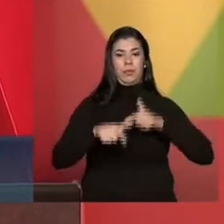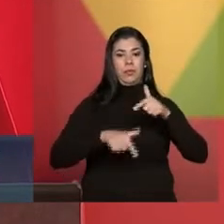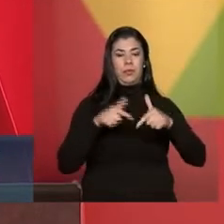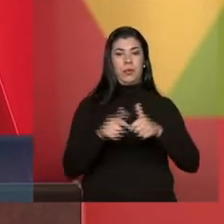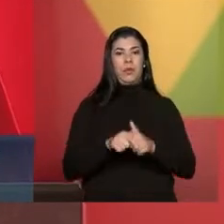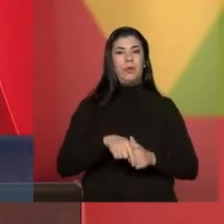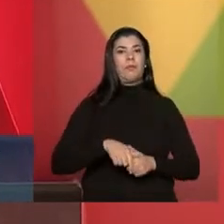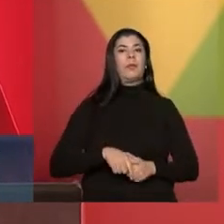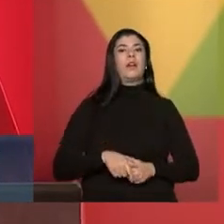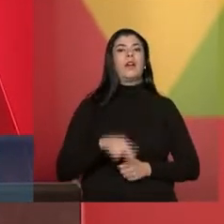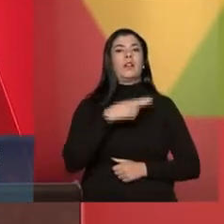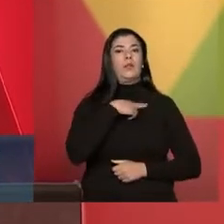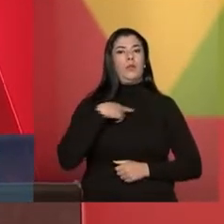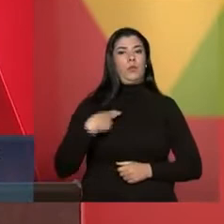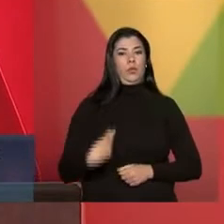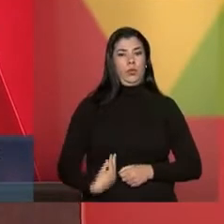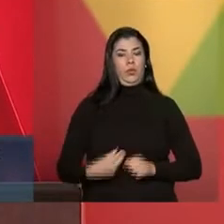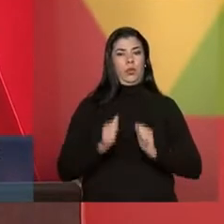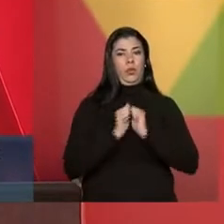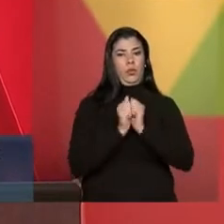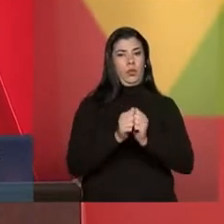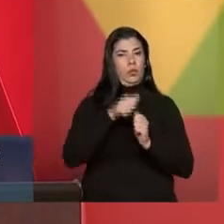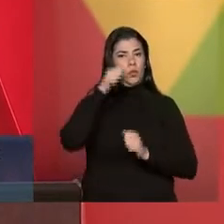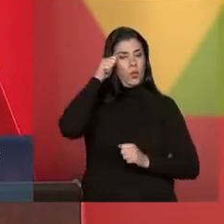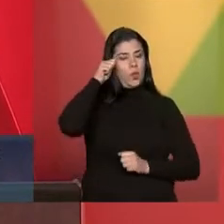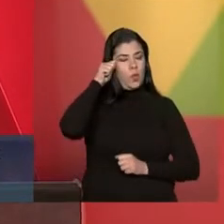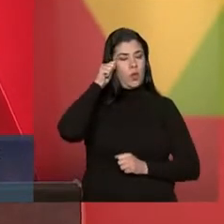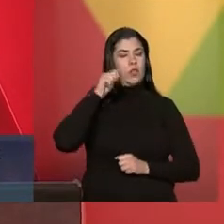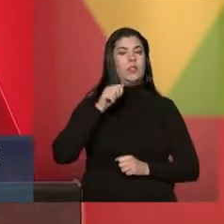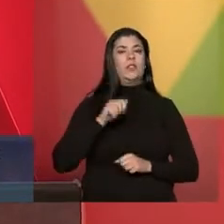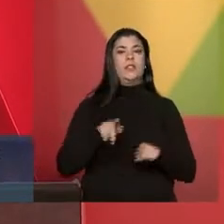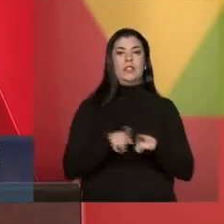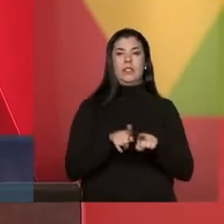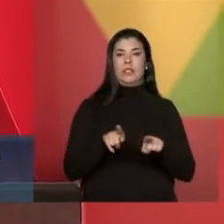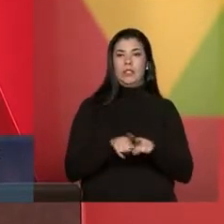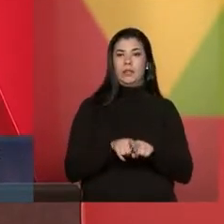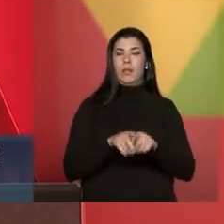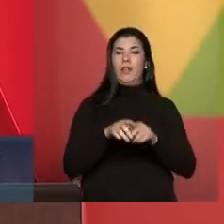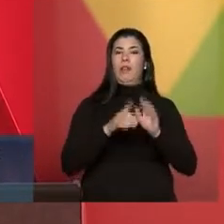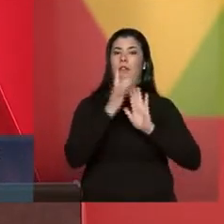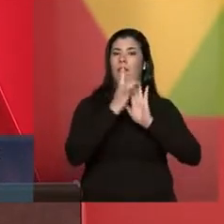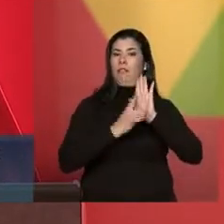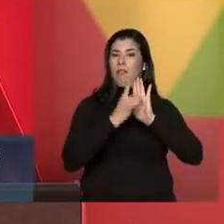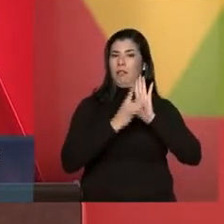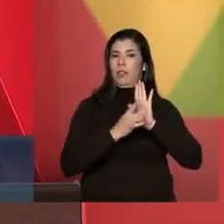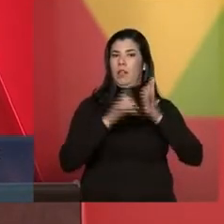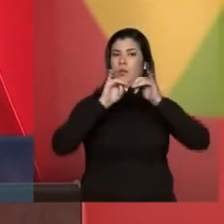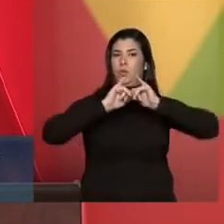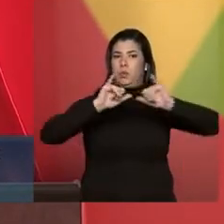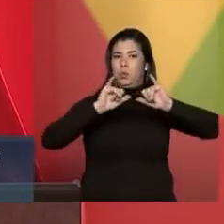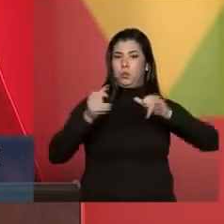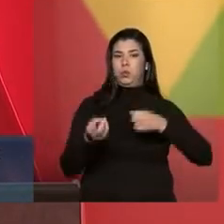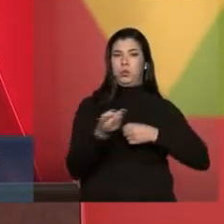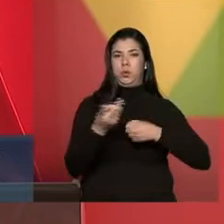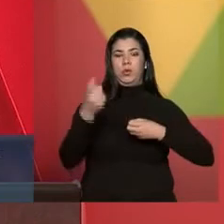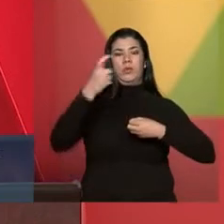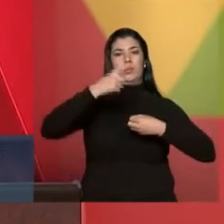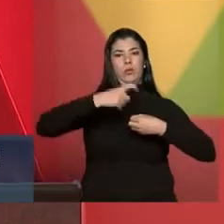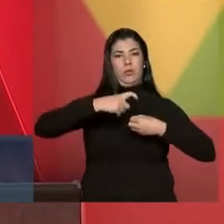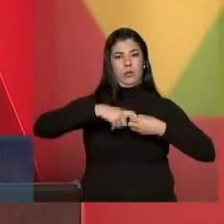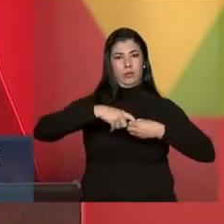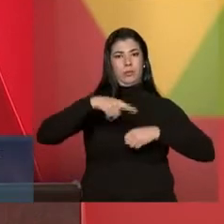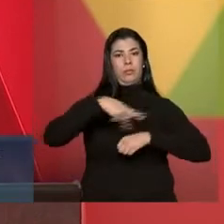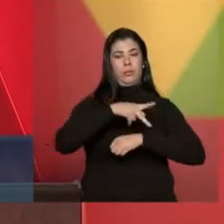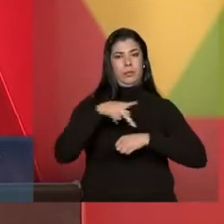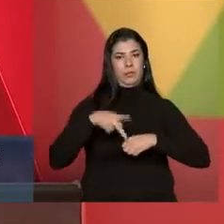e asiático. A nossa declaração bilateral sobre a mudança do clima reflete